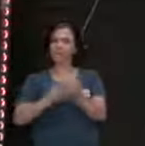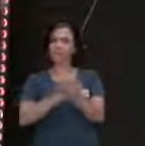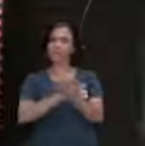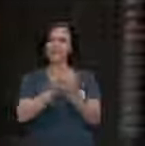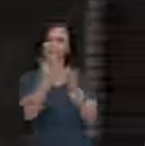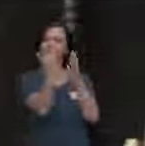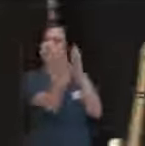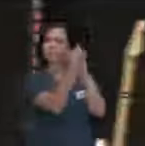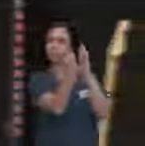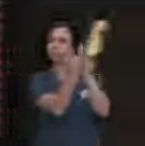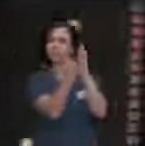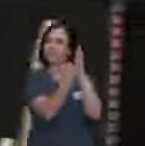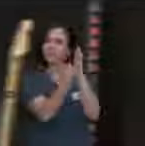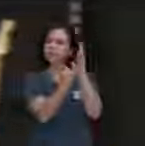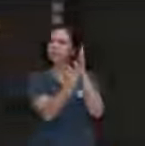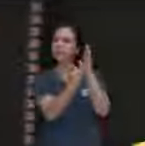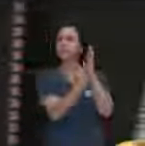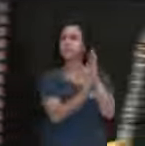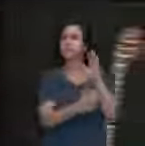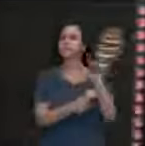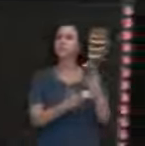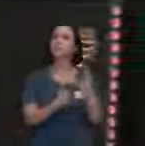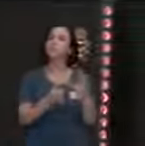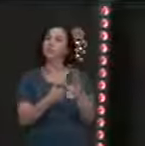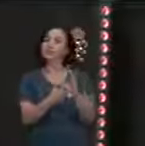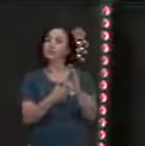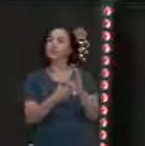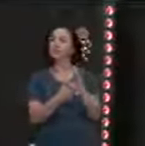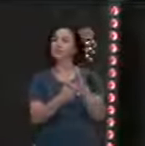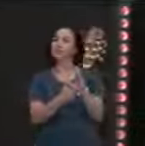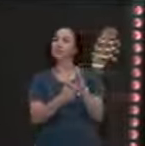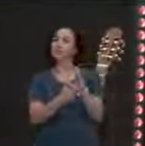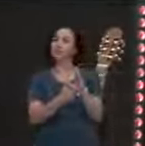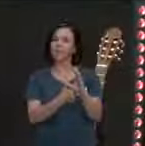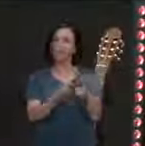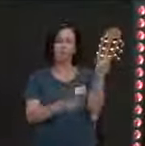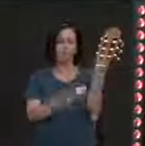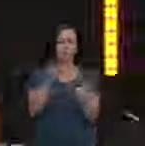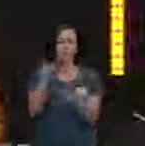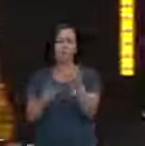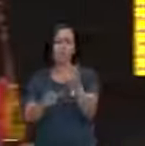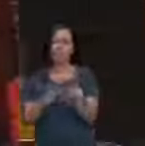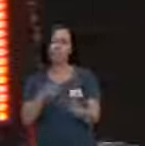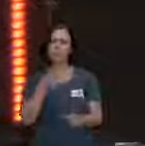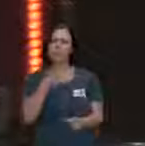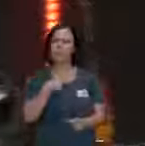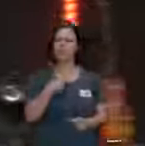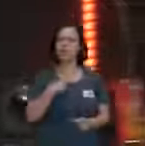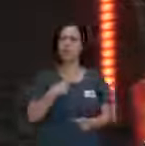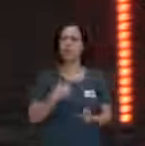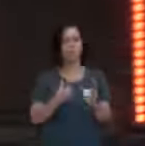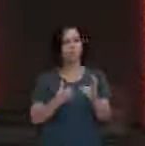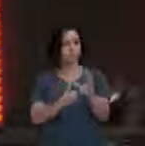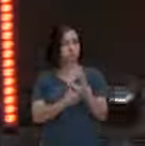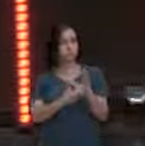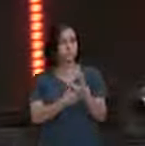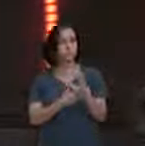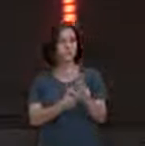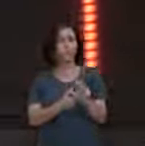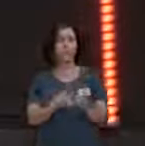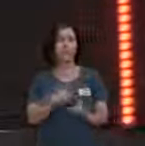princípios do cristianismo a muita gente que se diz Cristão que nem sabe que não